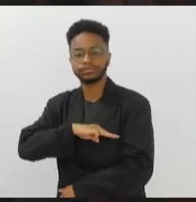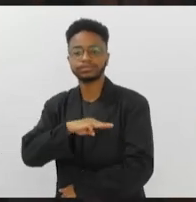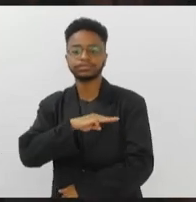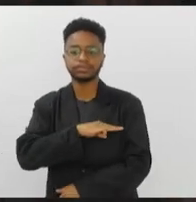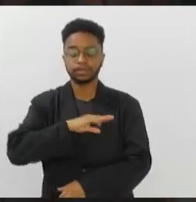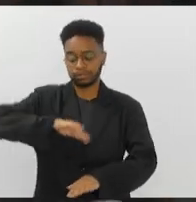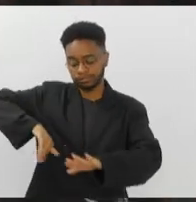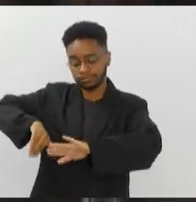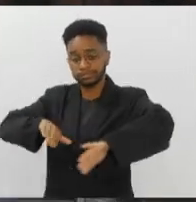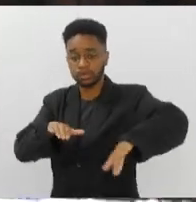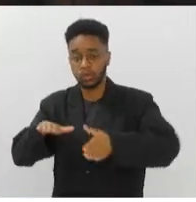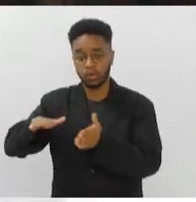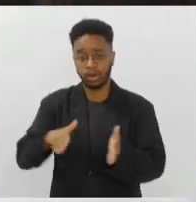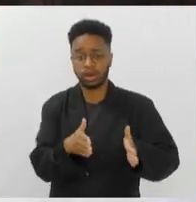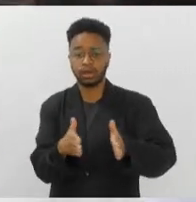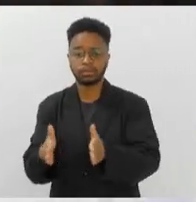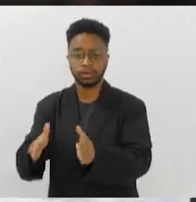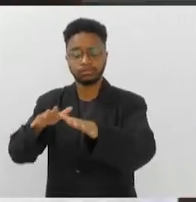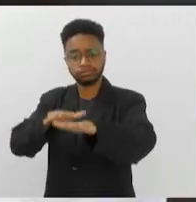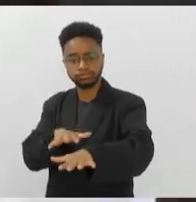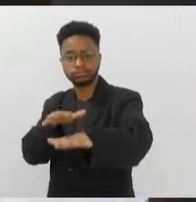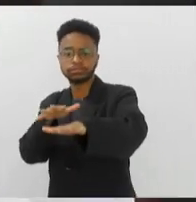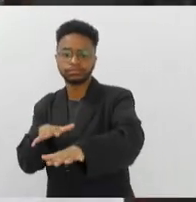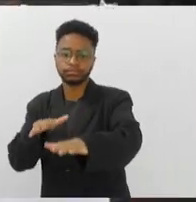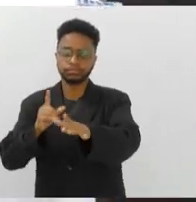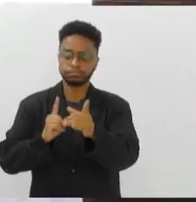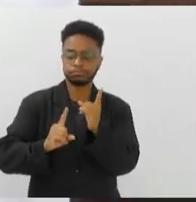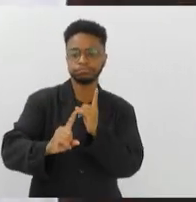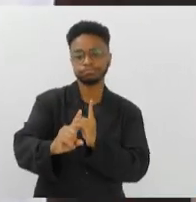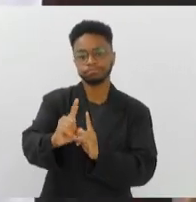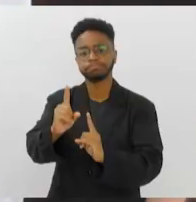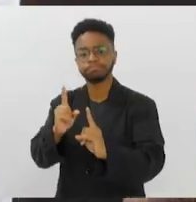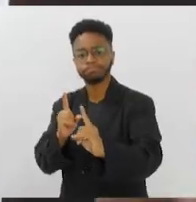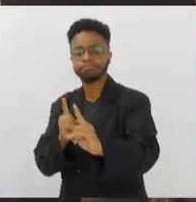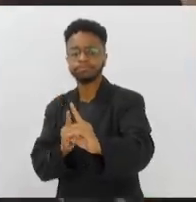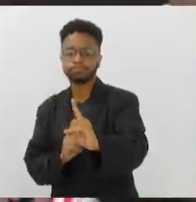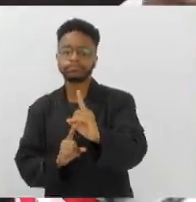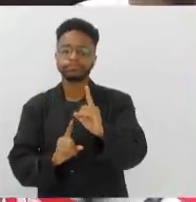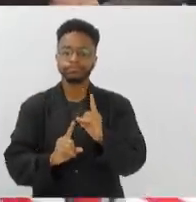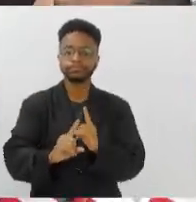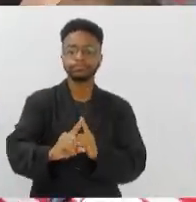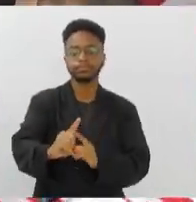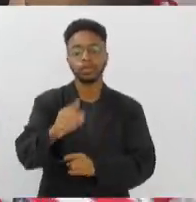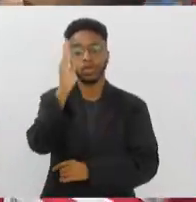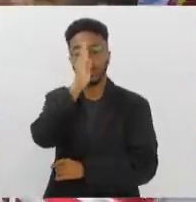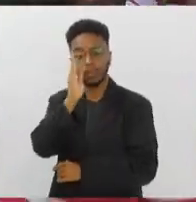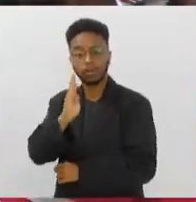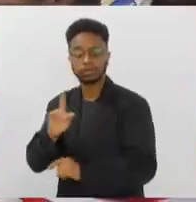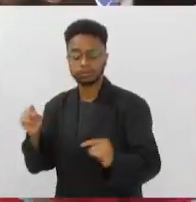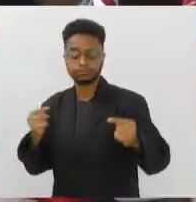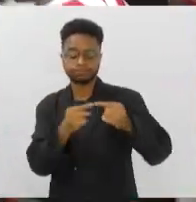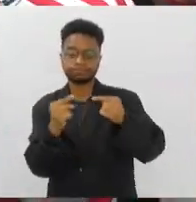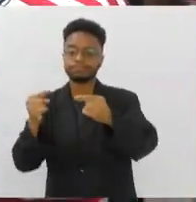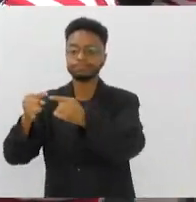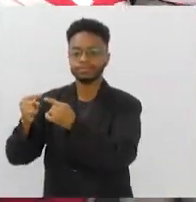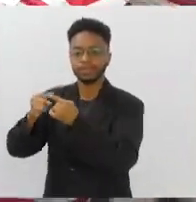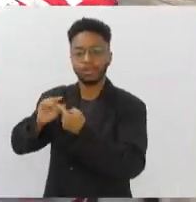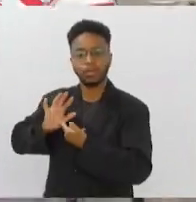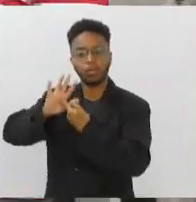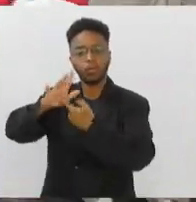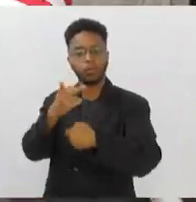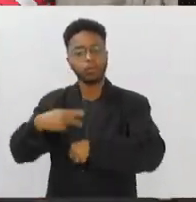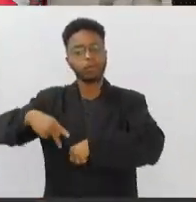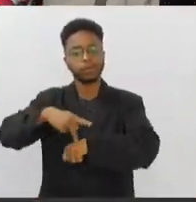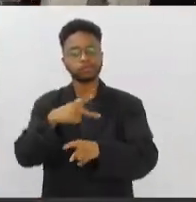tira a poeira dos porões, sobre alas dos seus heróis pavões dos Brasis que se faz um país